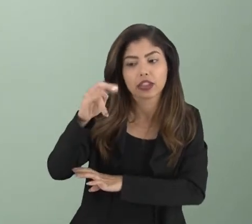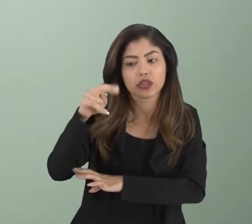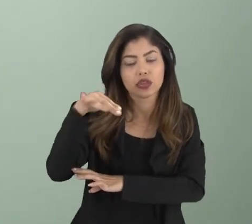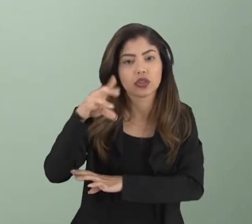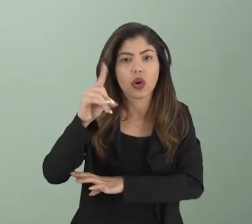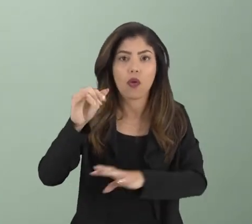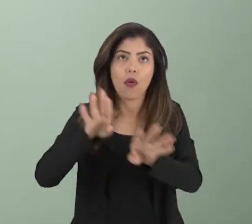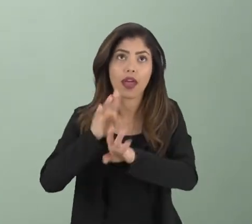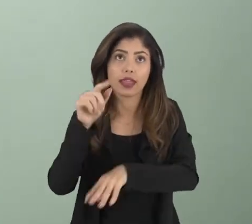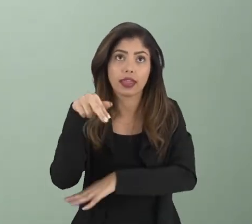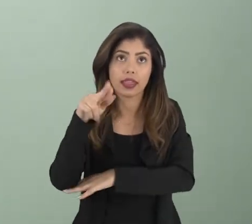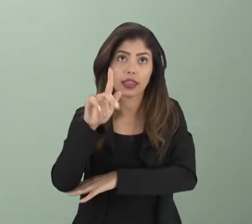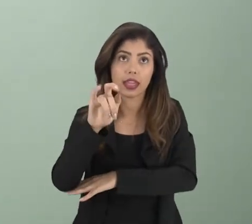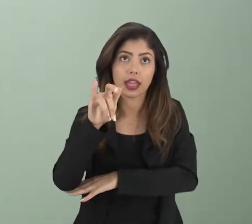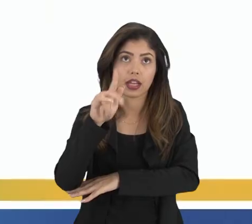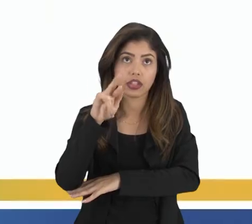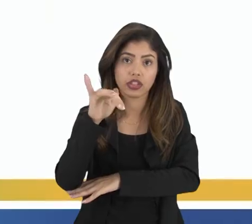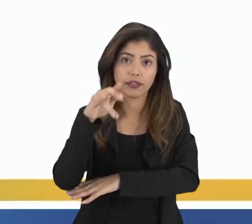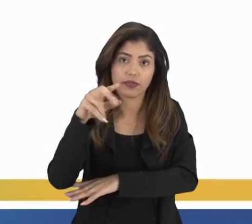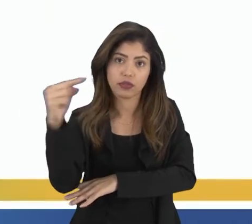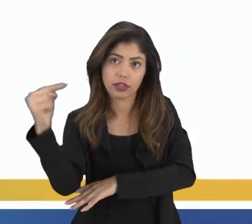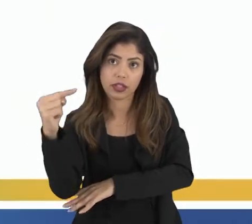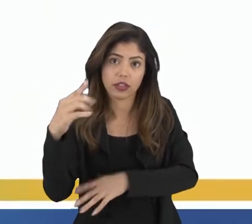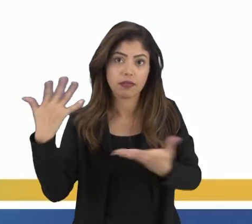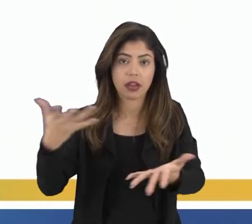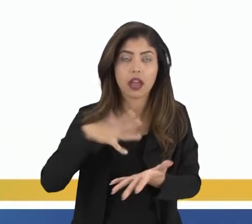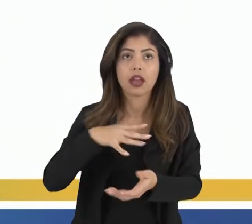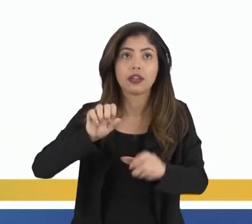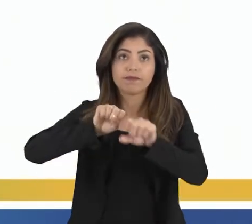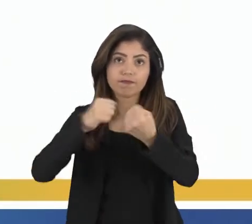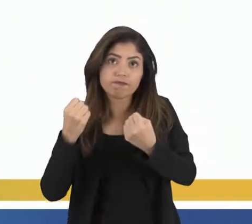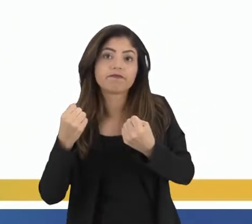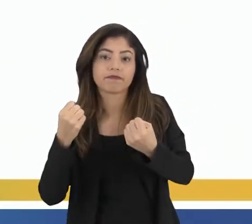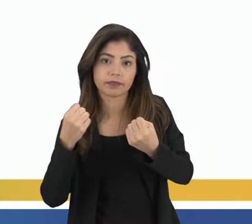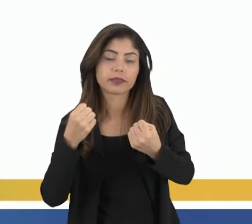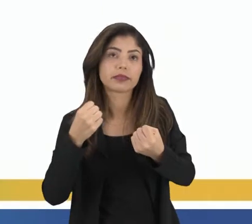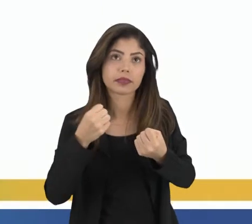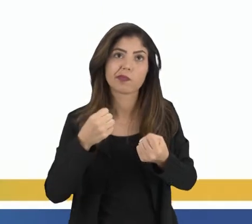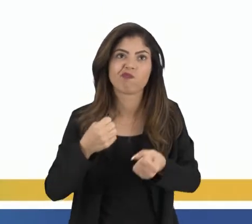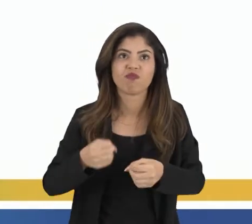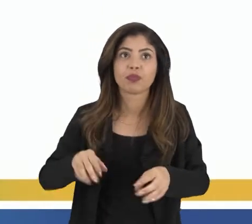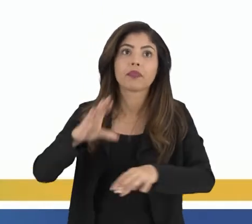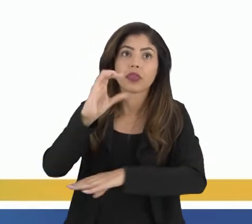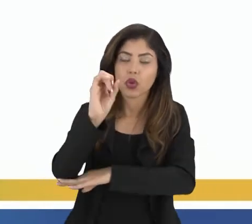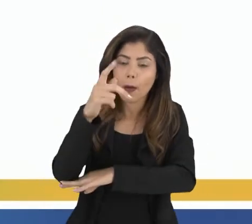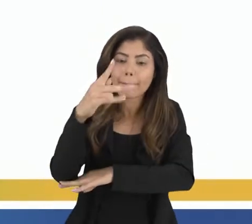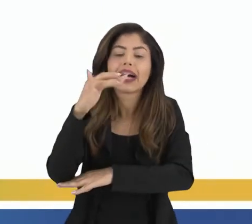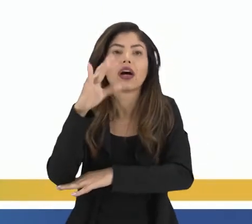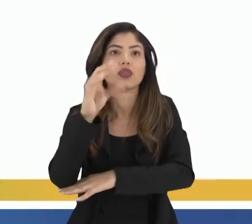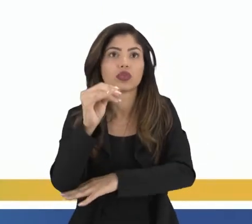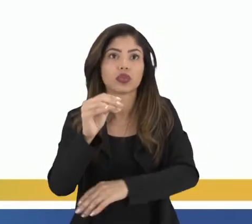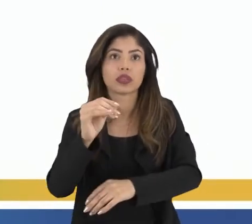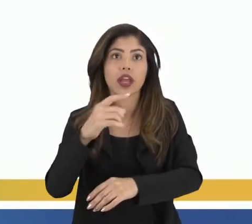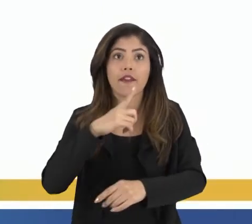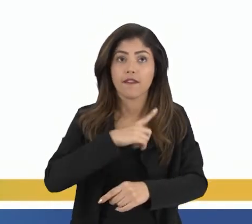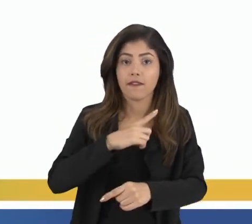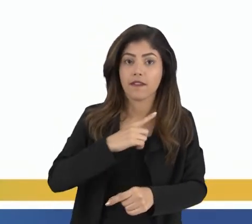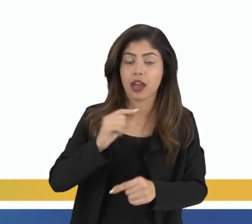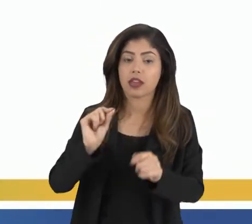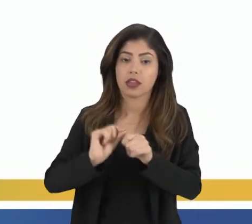tendem a receber elétrons. Esses ametais eles são quebradiços, eles são opacos, eles formam